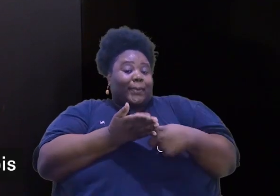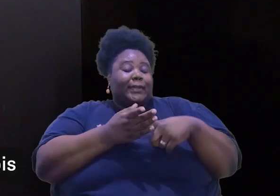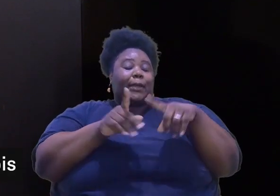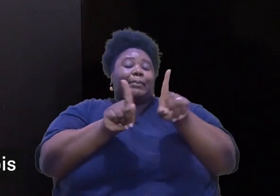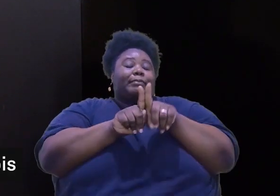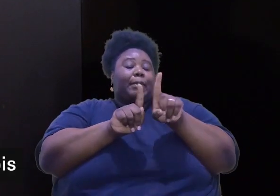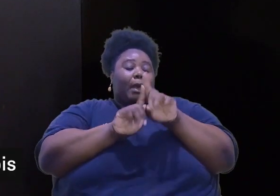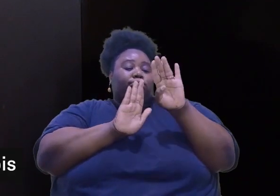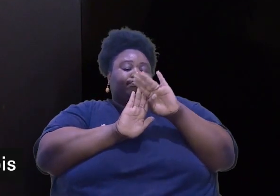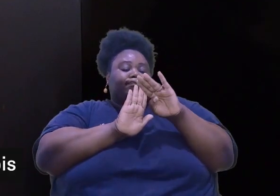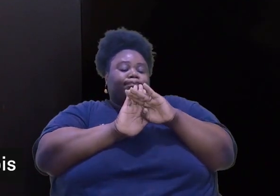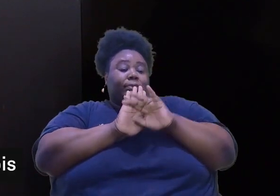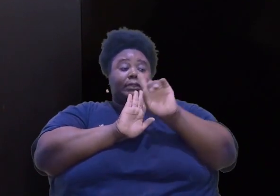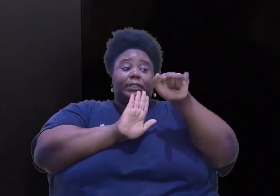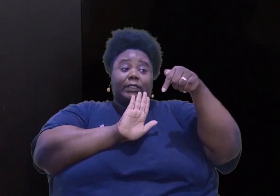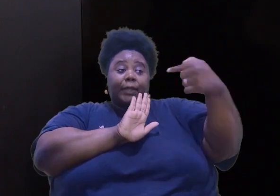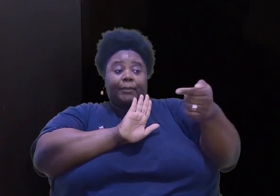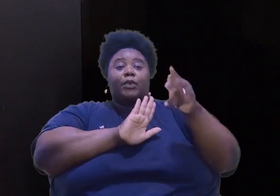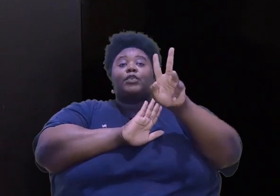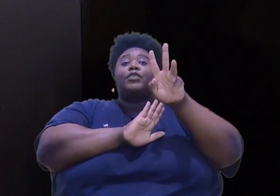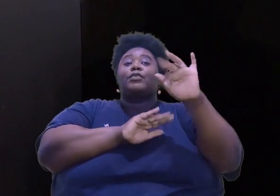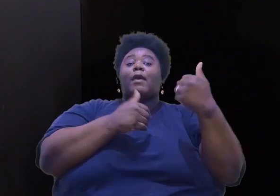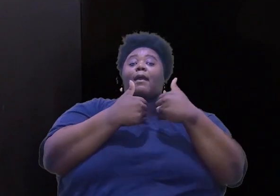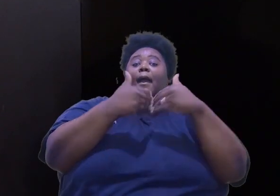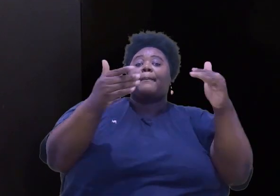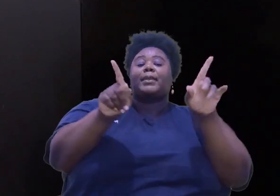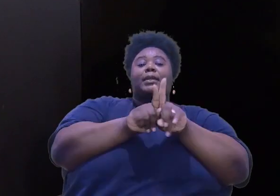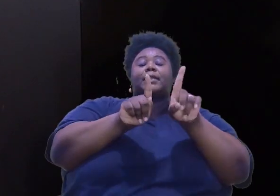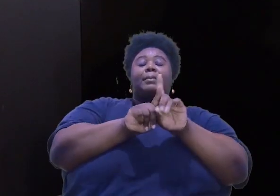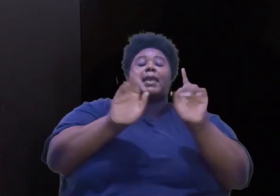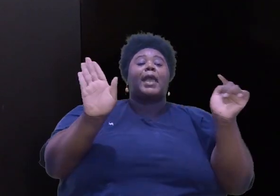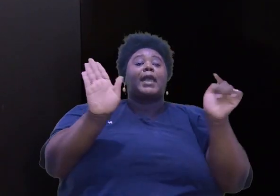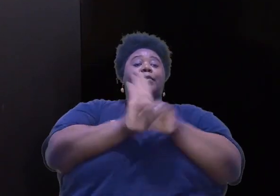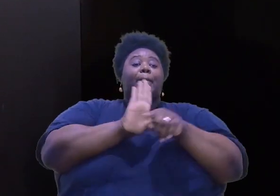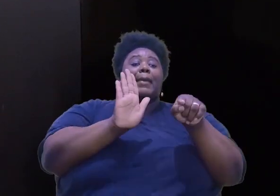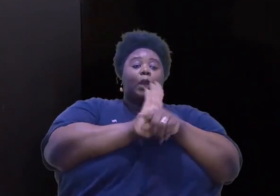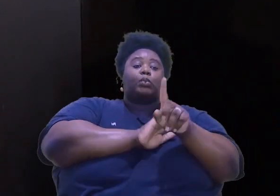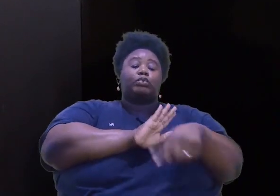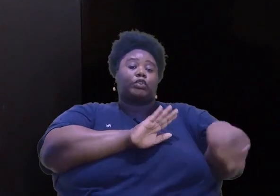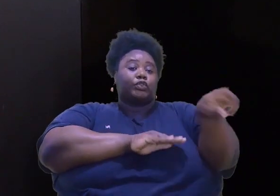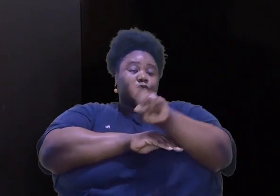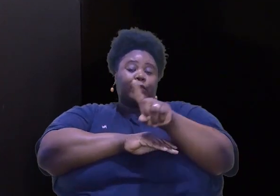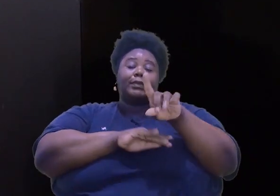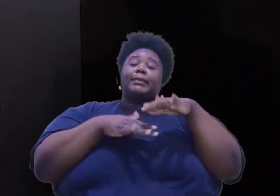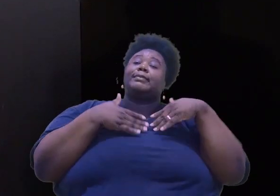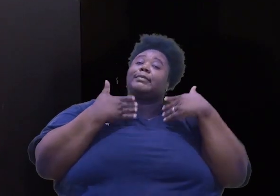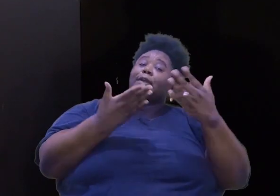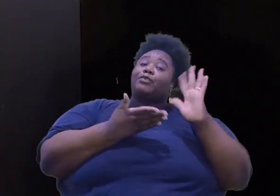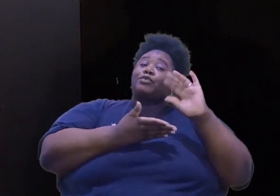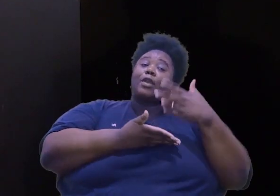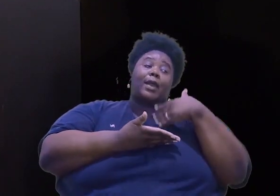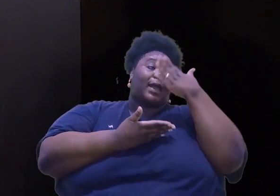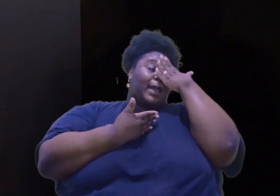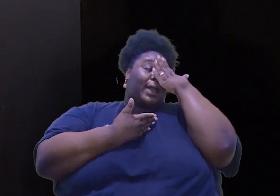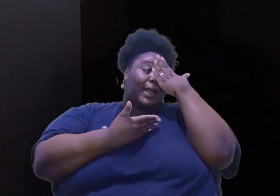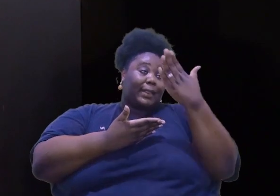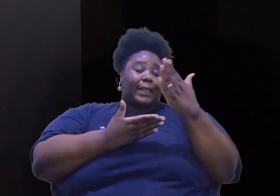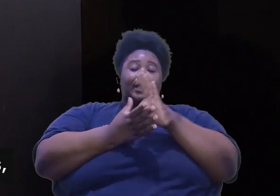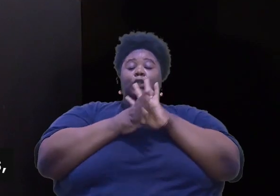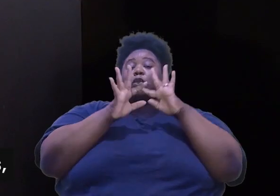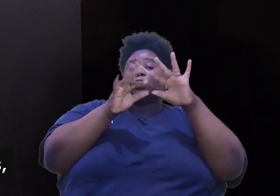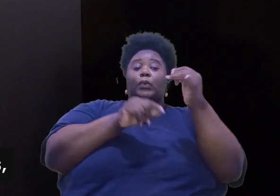roteiro, e logo depois a gente vai abrir também para as perguntas de vocês. Então, eu já agradeço a todo